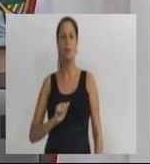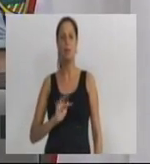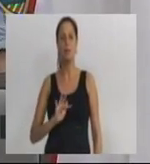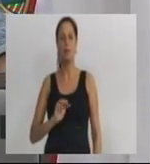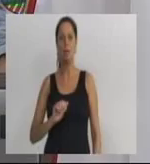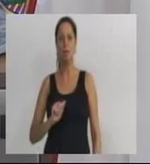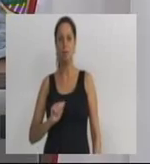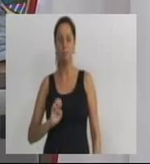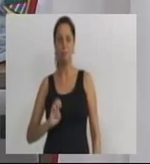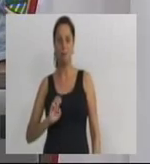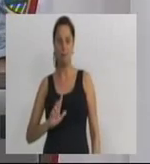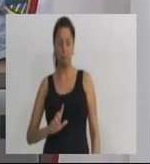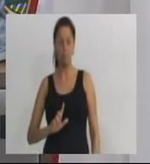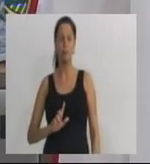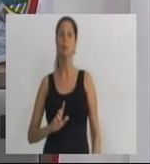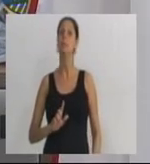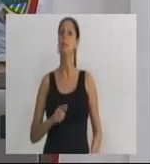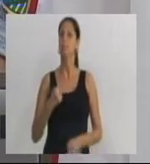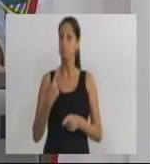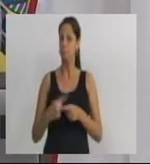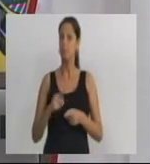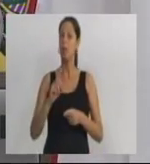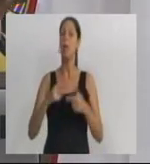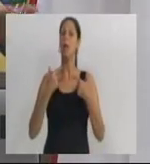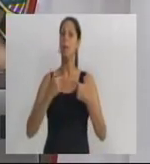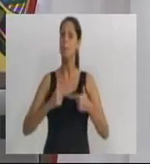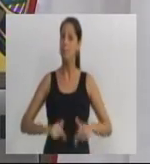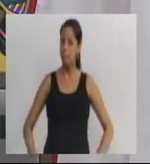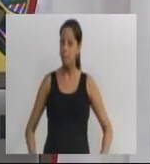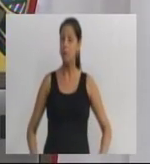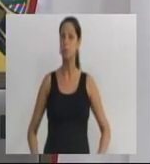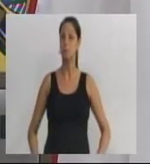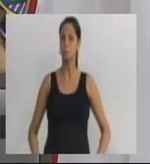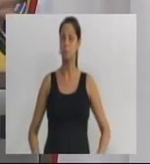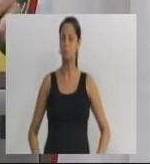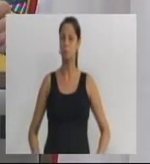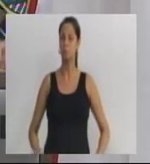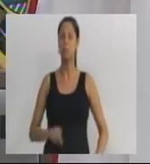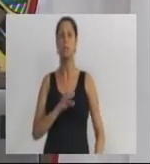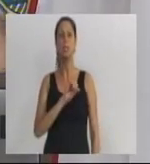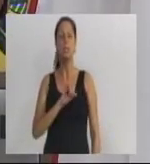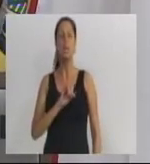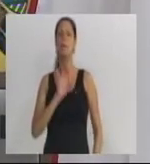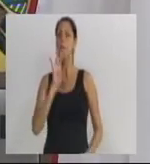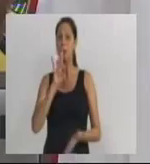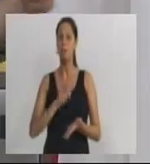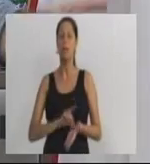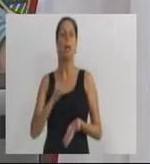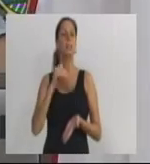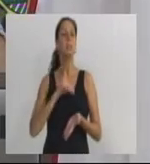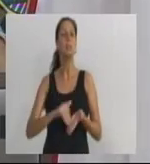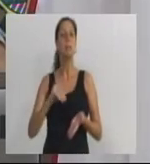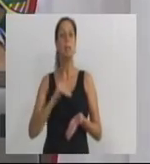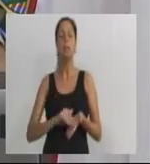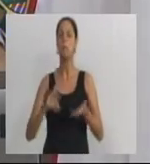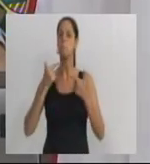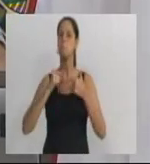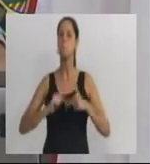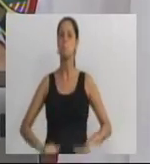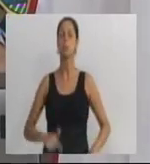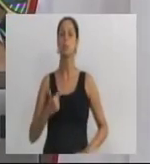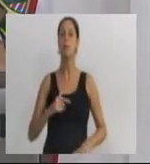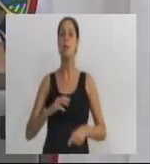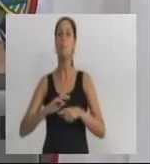um secretário transparente e imparcial. Se tem um secretário imparcial nas questões políticas de